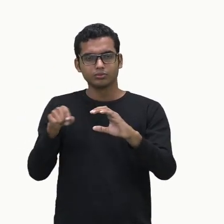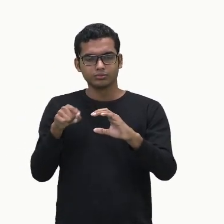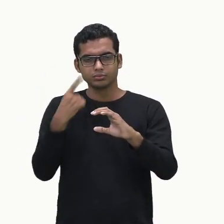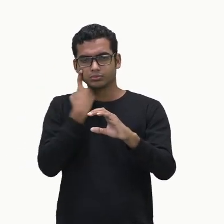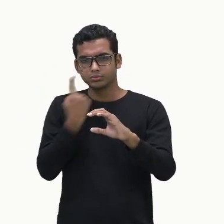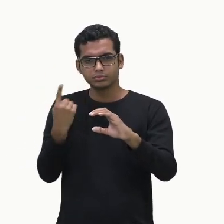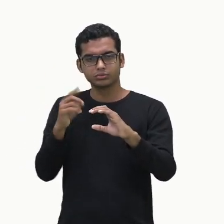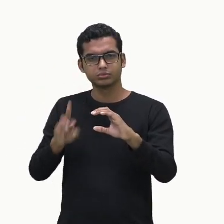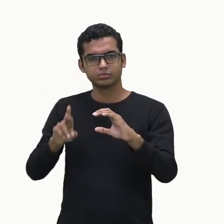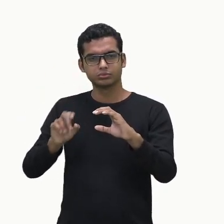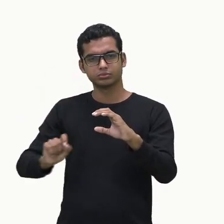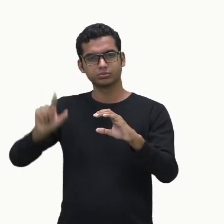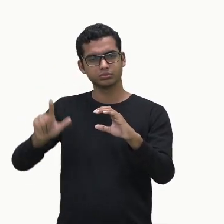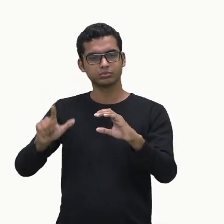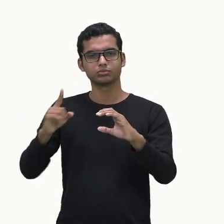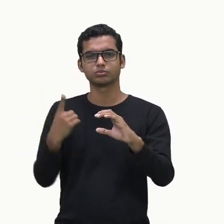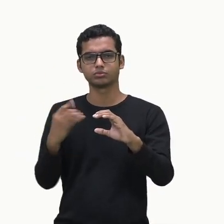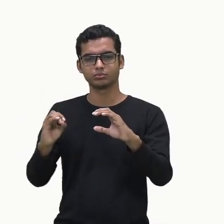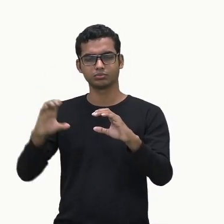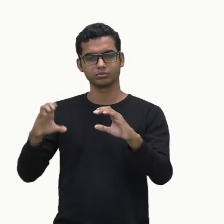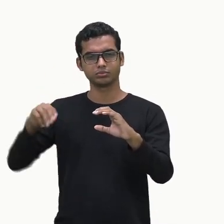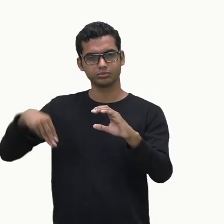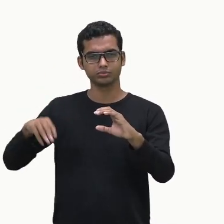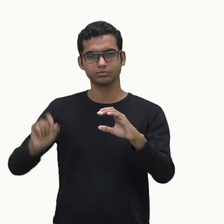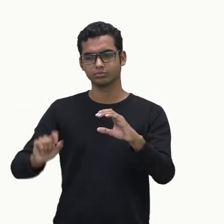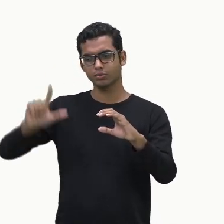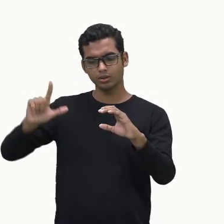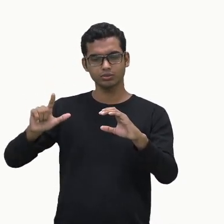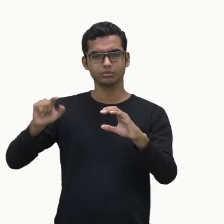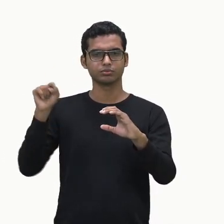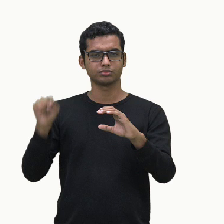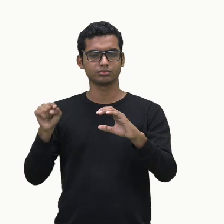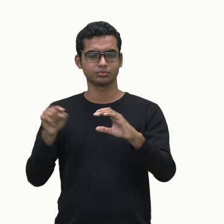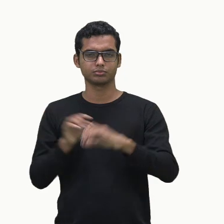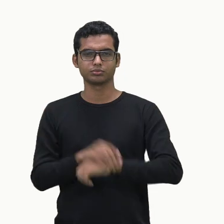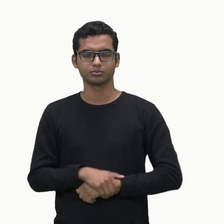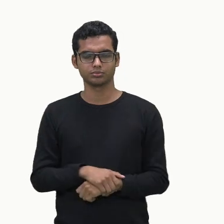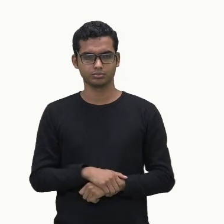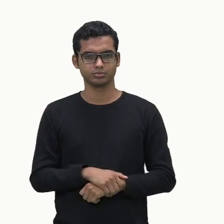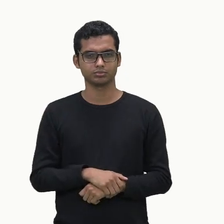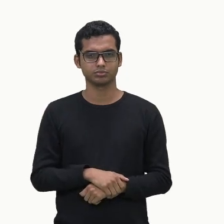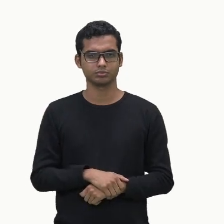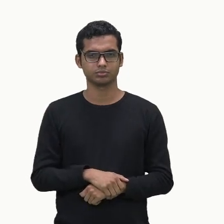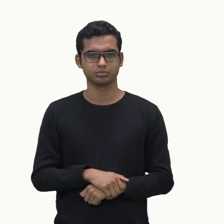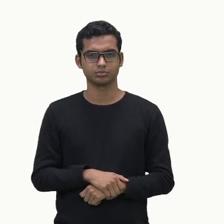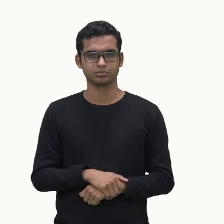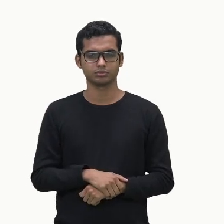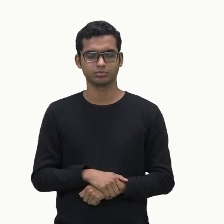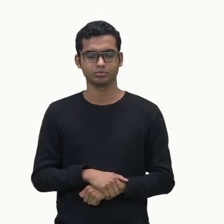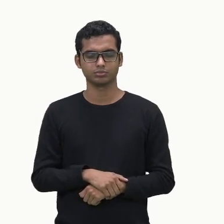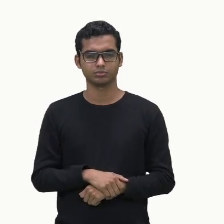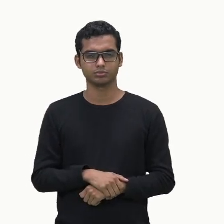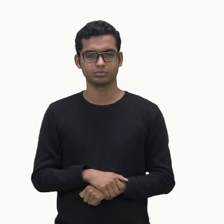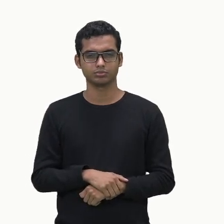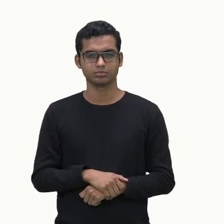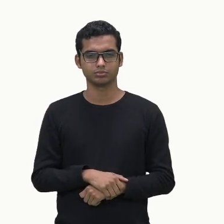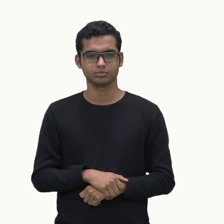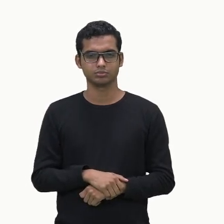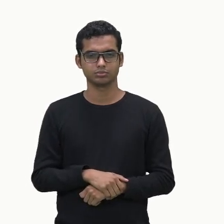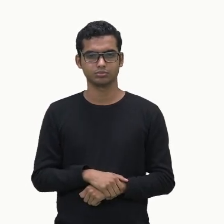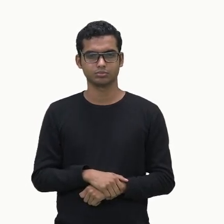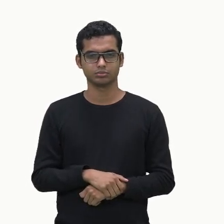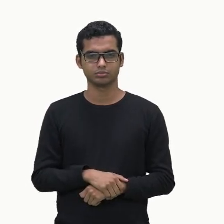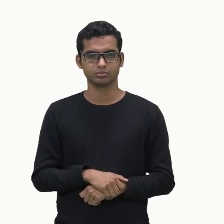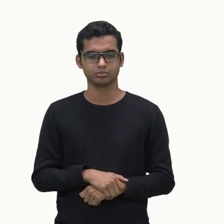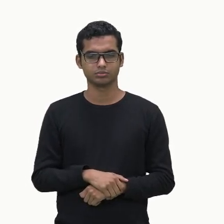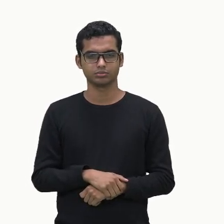do círculo maior. Então, o círculo maior vai ter como medida o